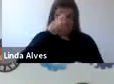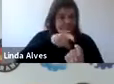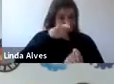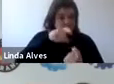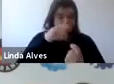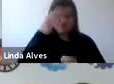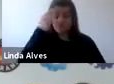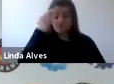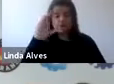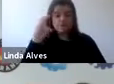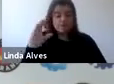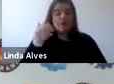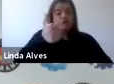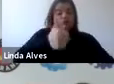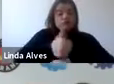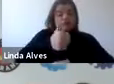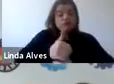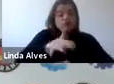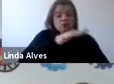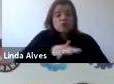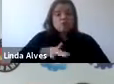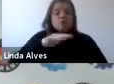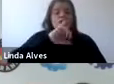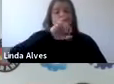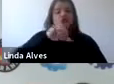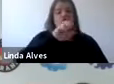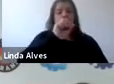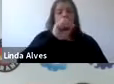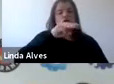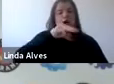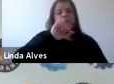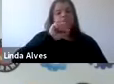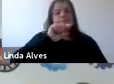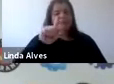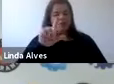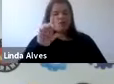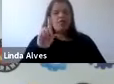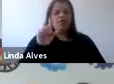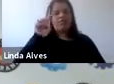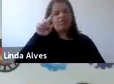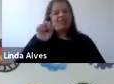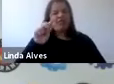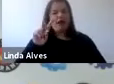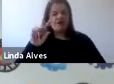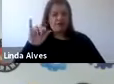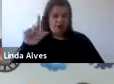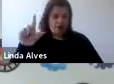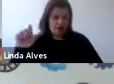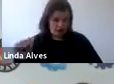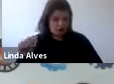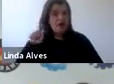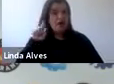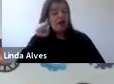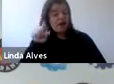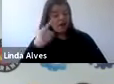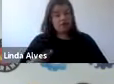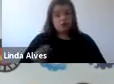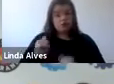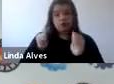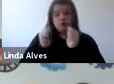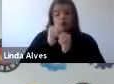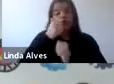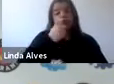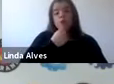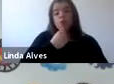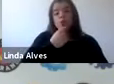Dávila, né, que a fábrica de origem dele é Volkswagen, e ele e o Daniel também, que coordena junto